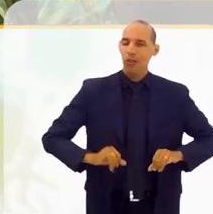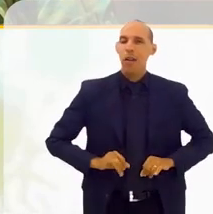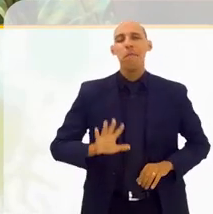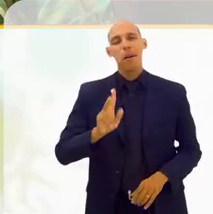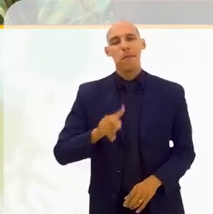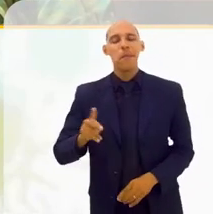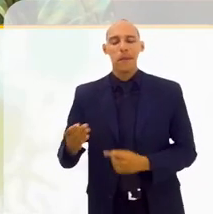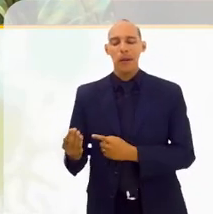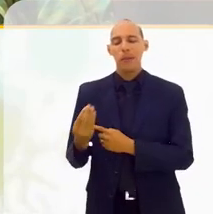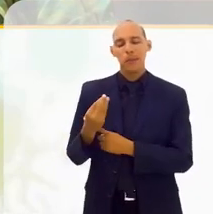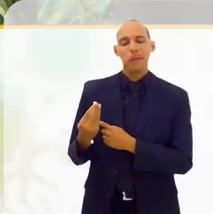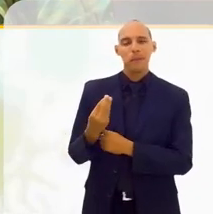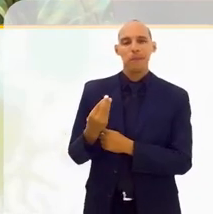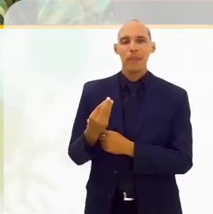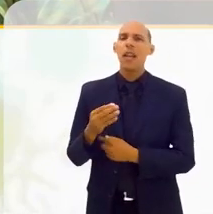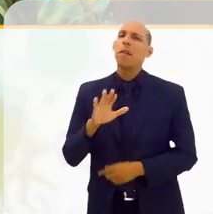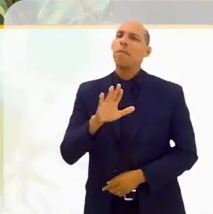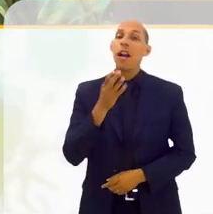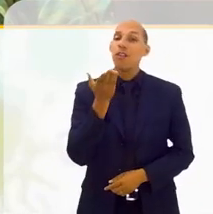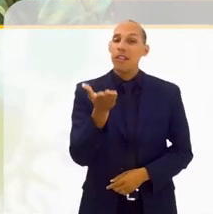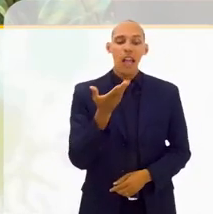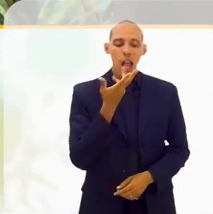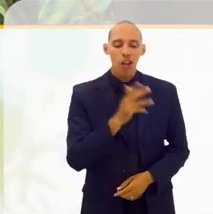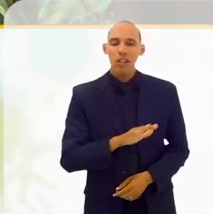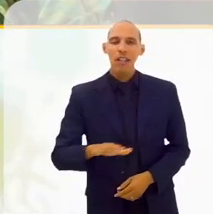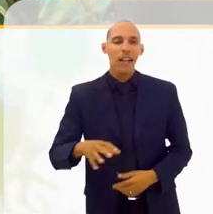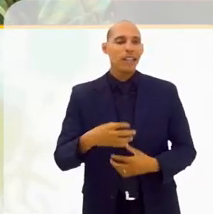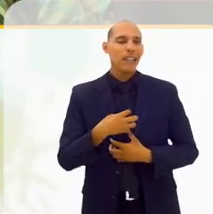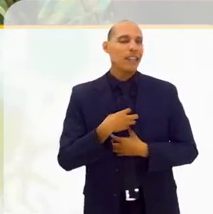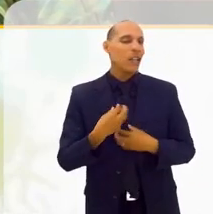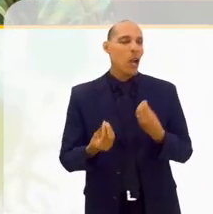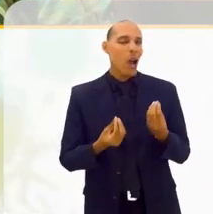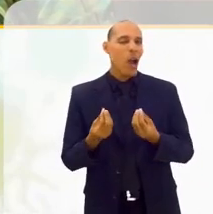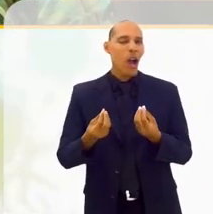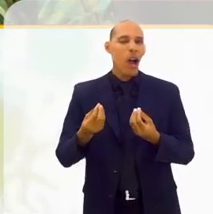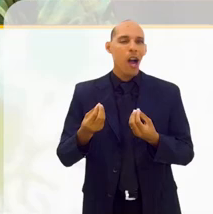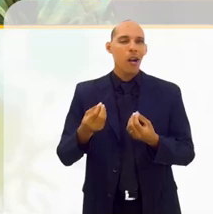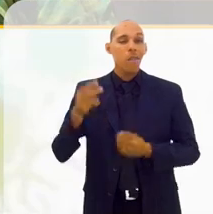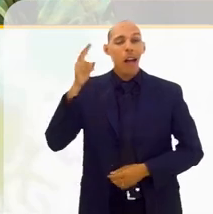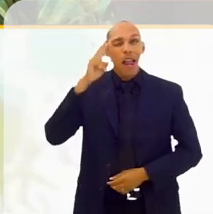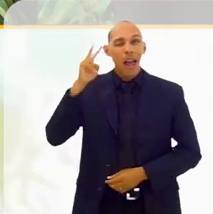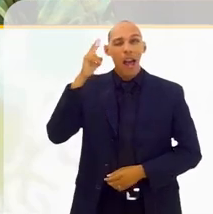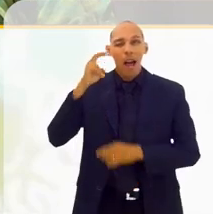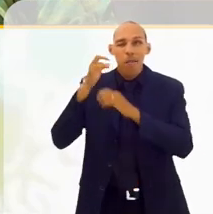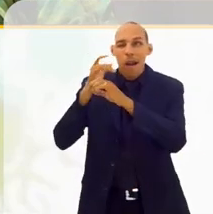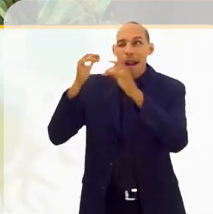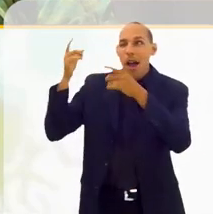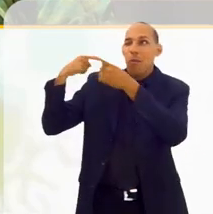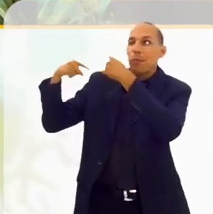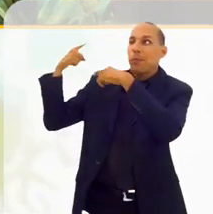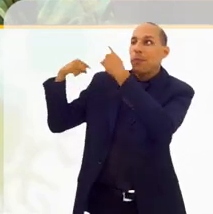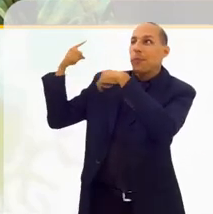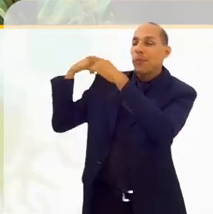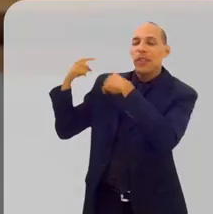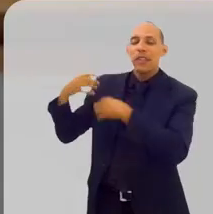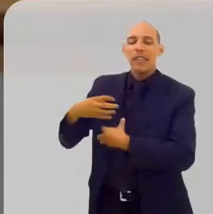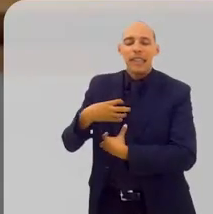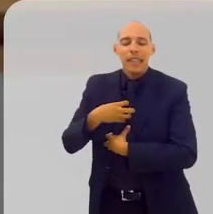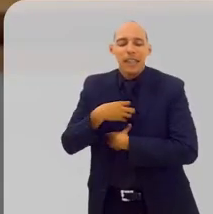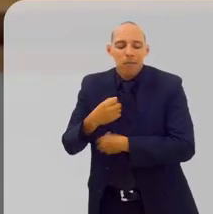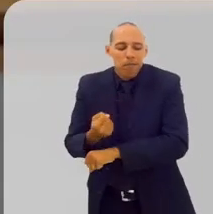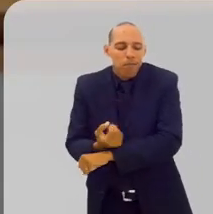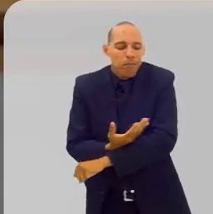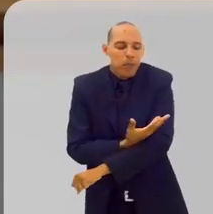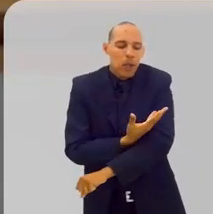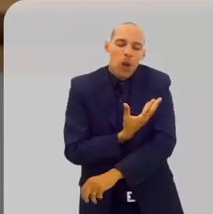alguns professores e essa criança como é que ela se sentia assim se você puder voltar é qual era as